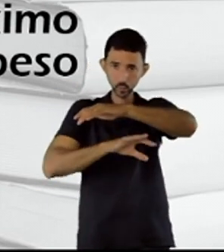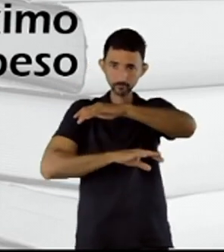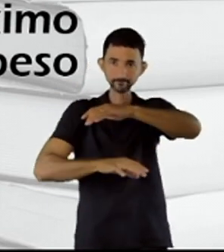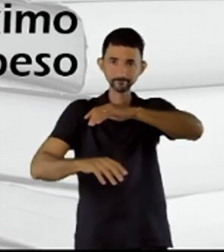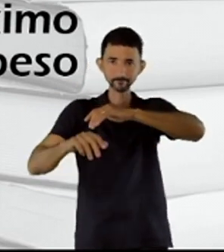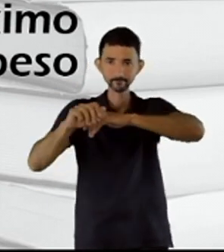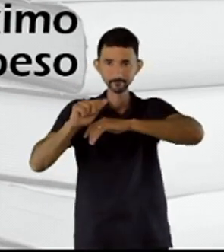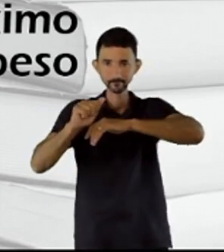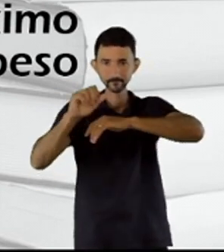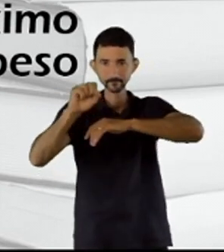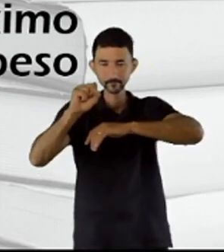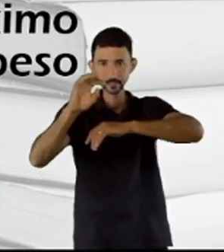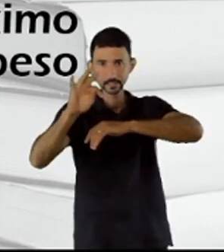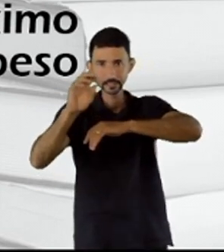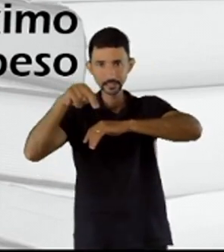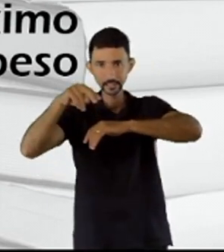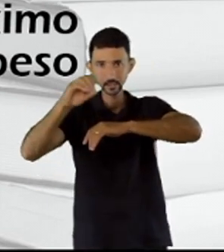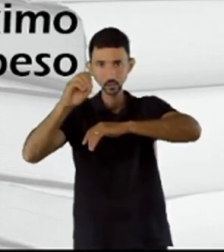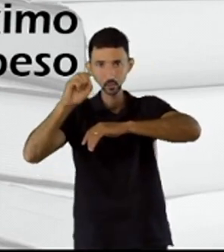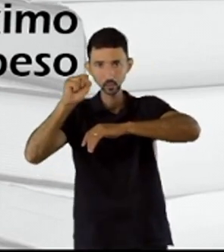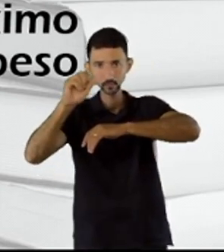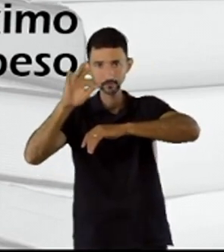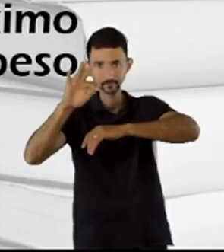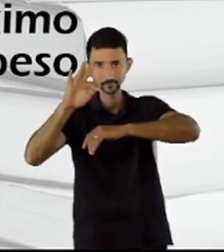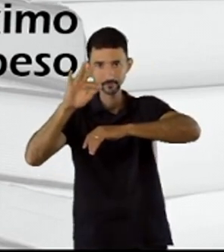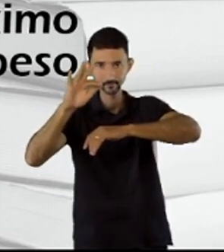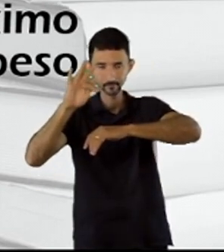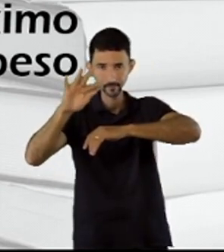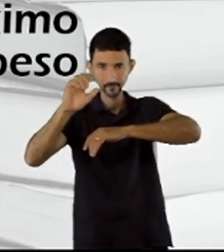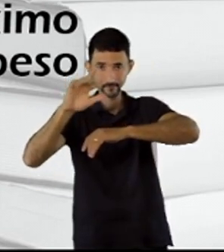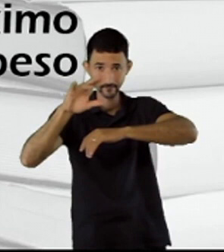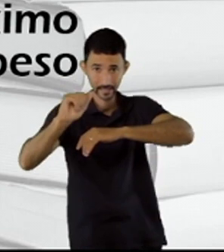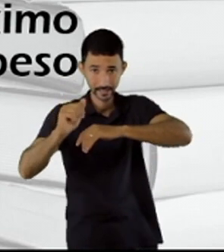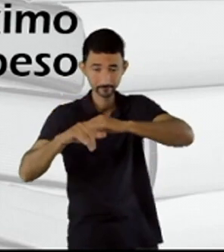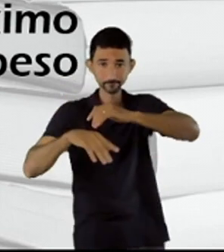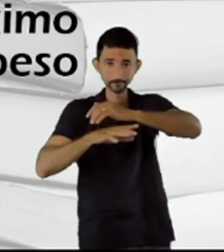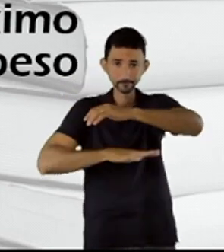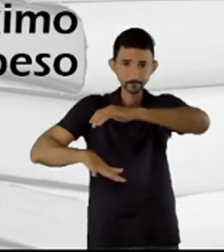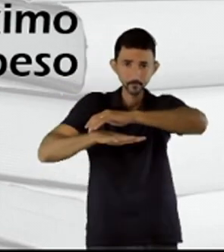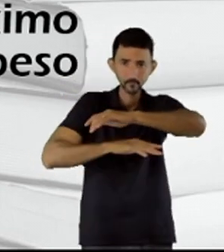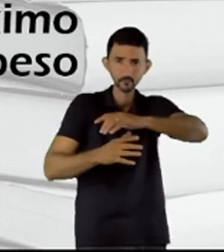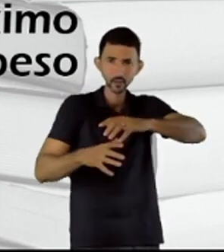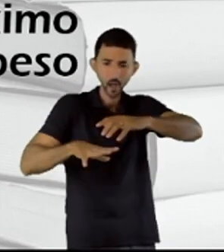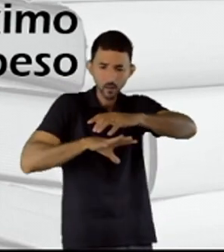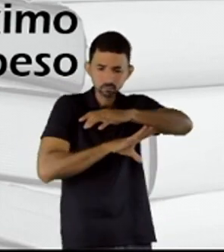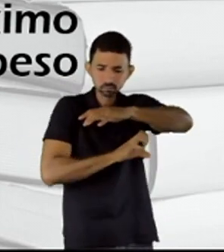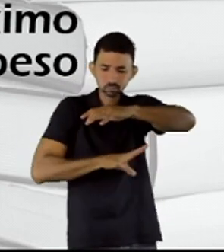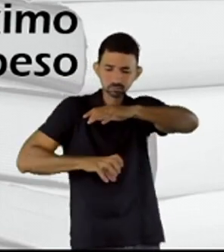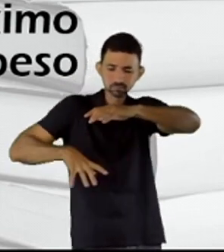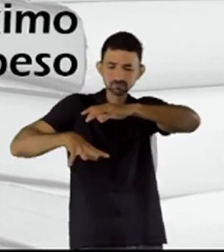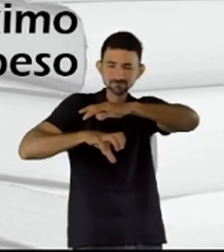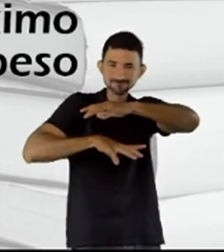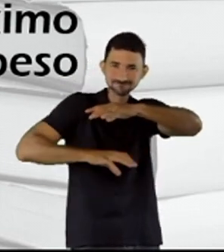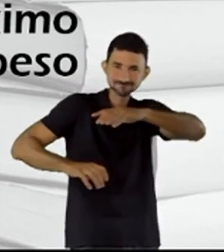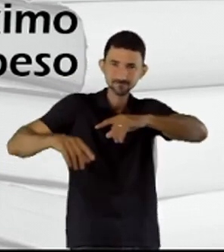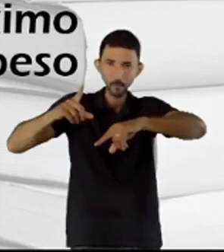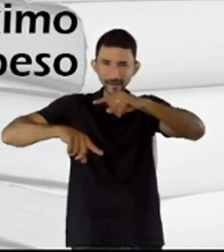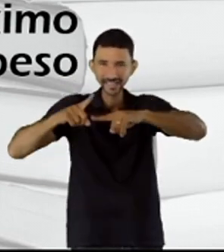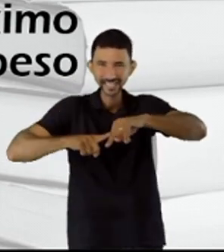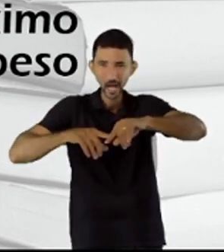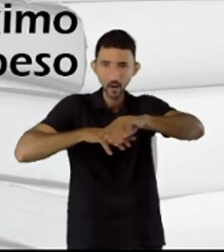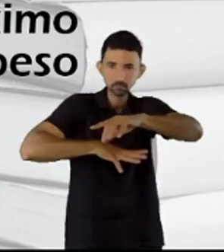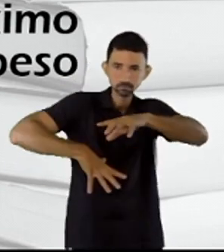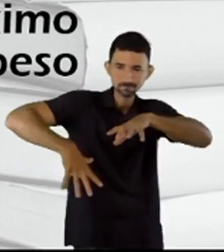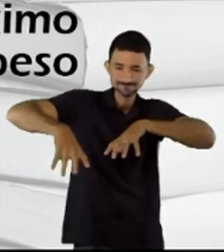astenosfera, né, do manto, onde você tem essa característica viscosa, né, dos materiais, vai